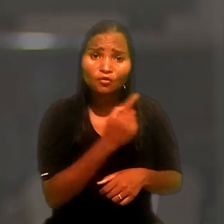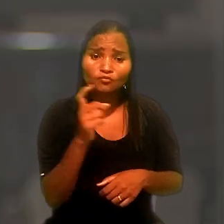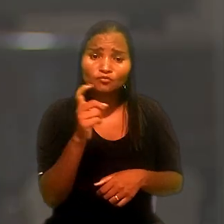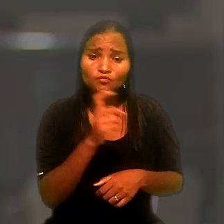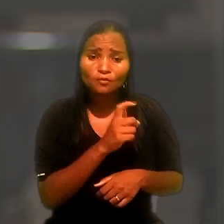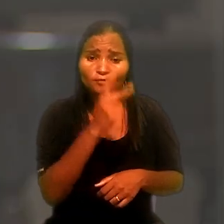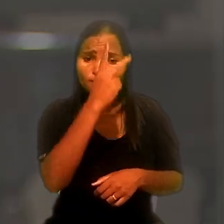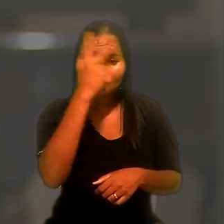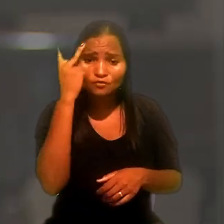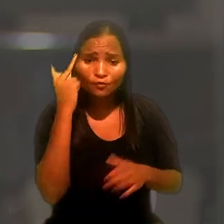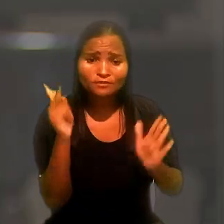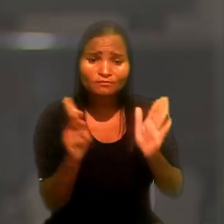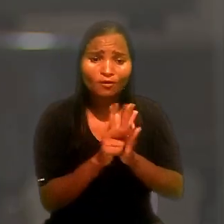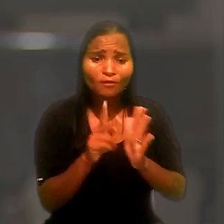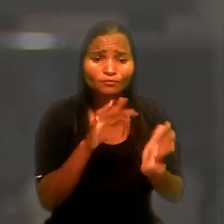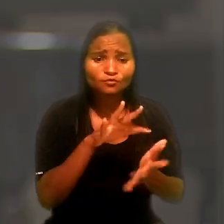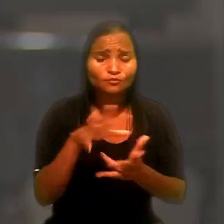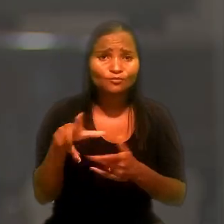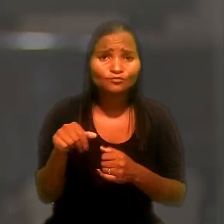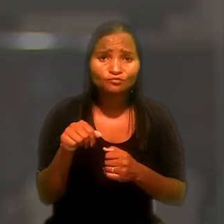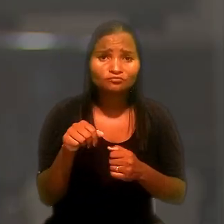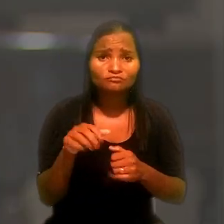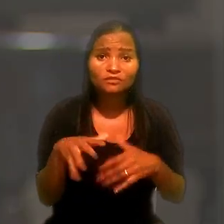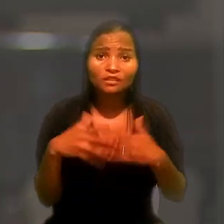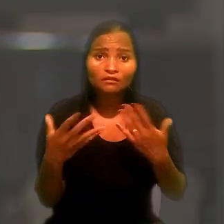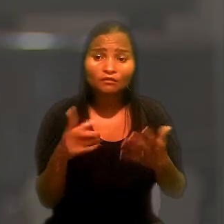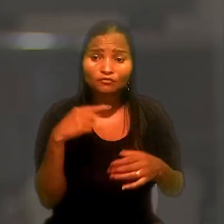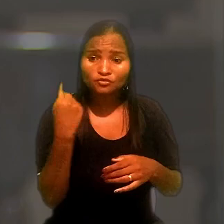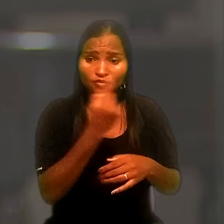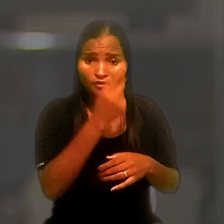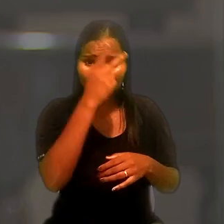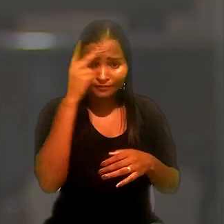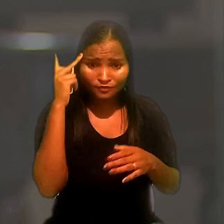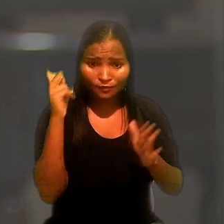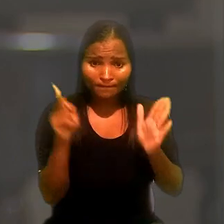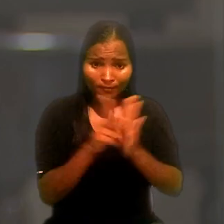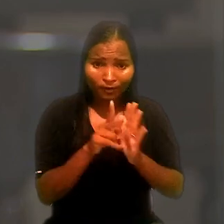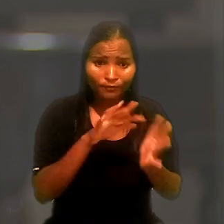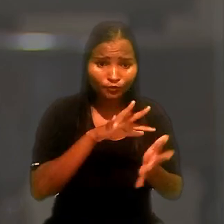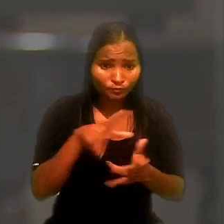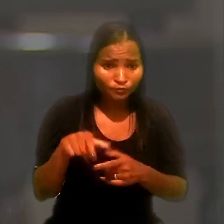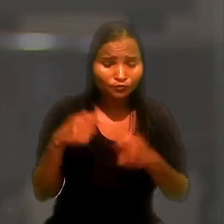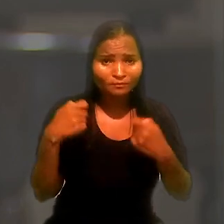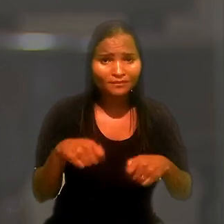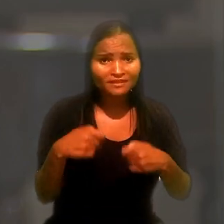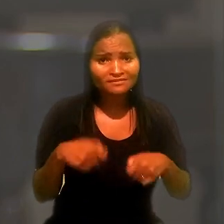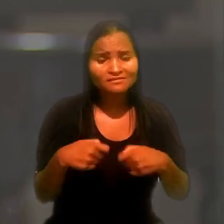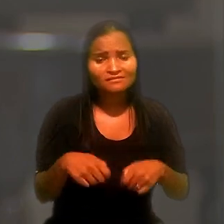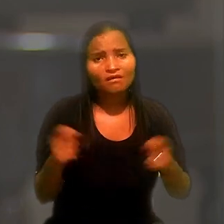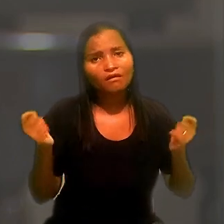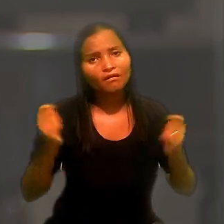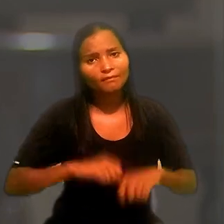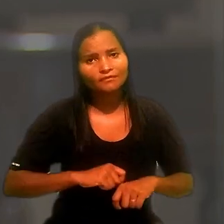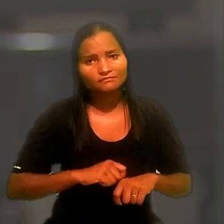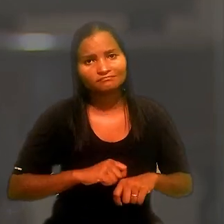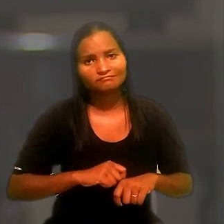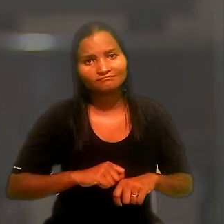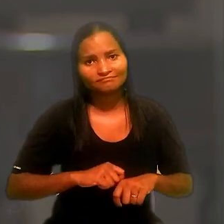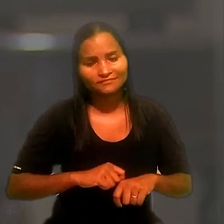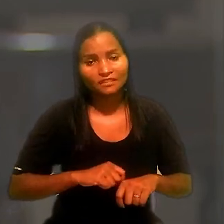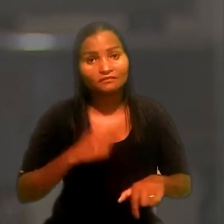somos seres do mundo. Então, se nós somos seres do mundo, nós devemos ter exatamente a